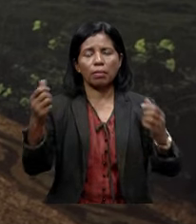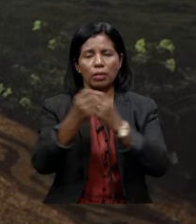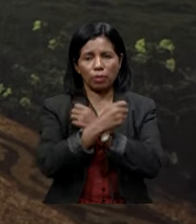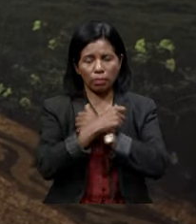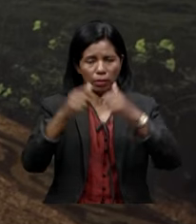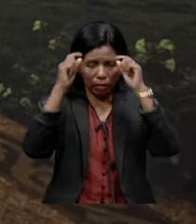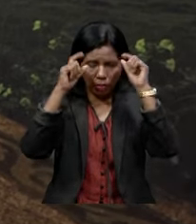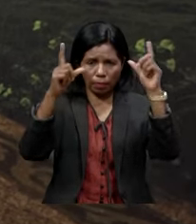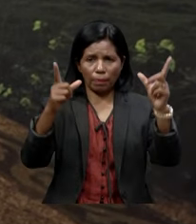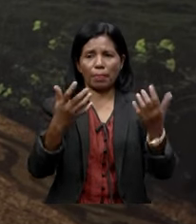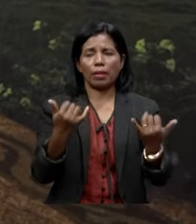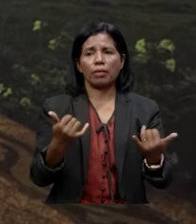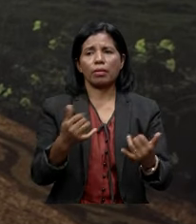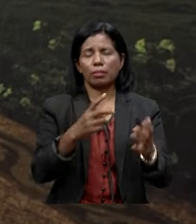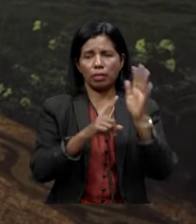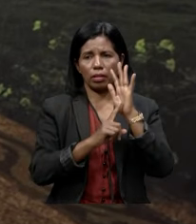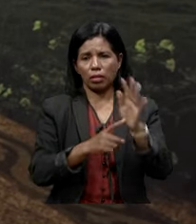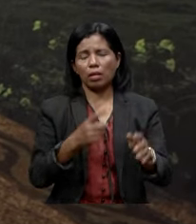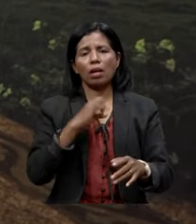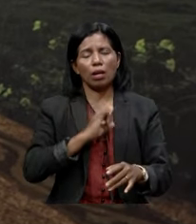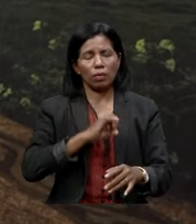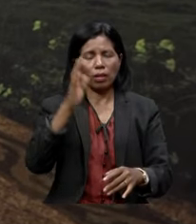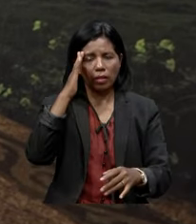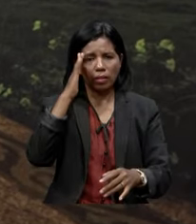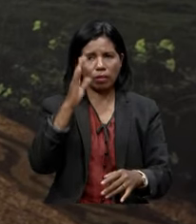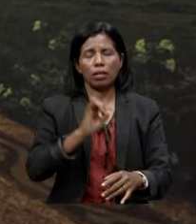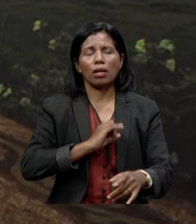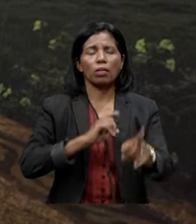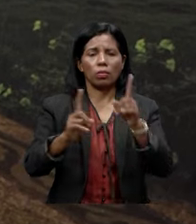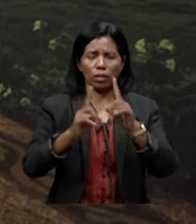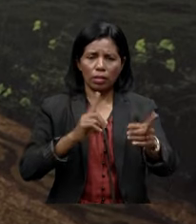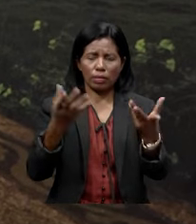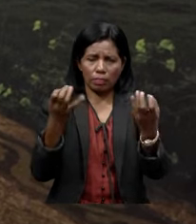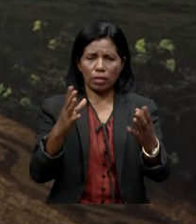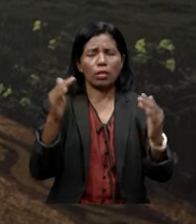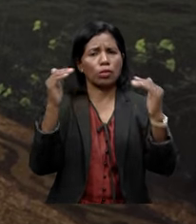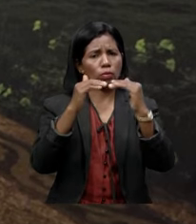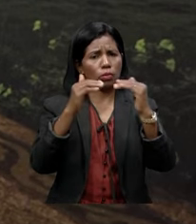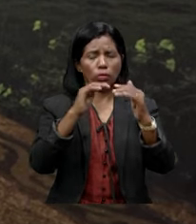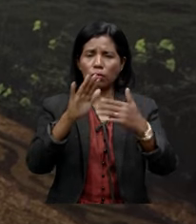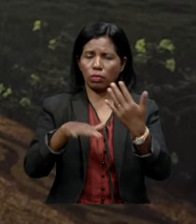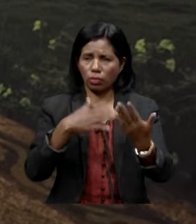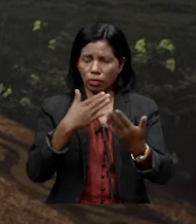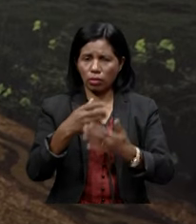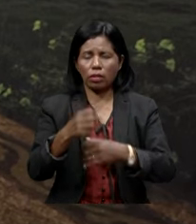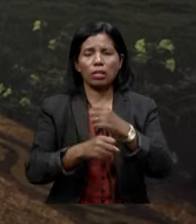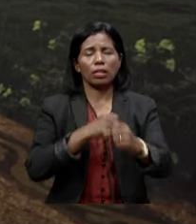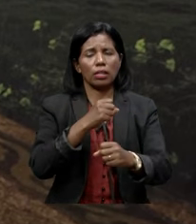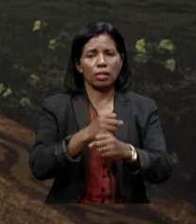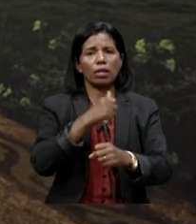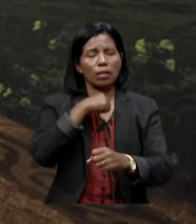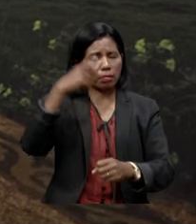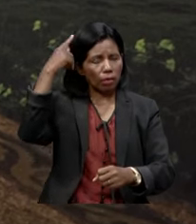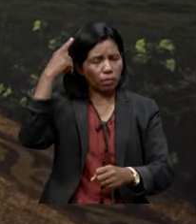Eu isto sou um testemunho, eu sei. Eu falei muitas vezes, encontro todos os anos o Papa e